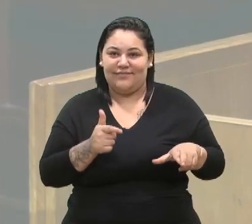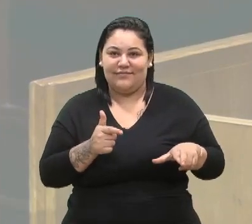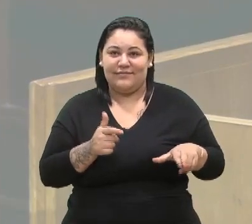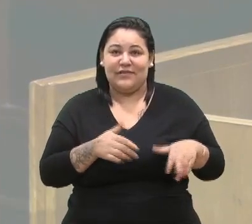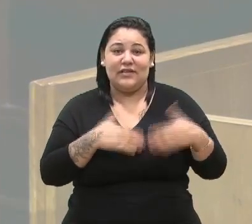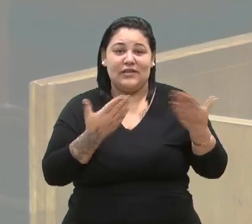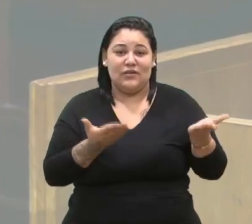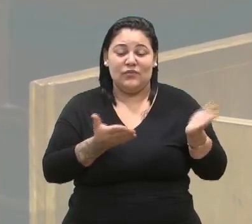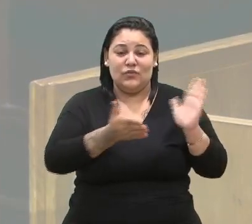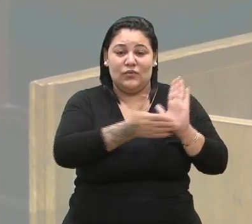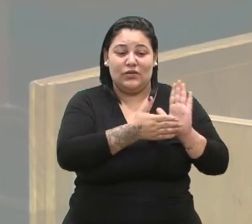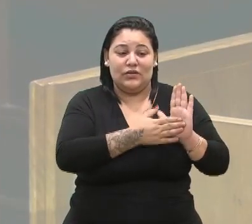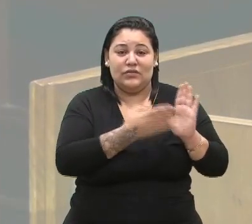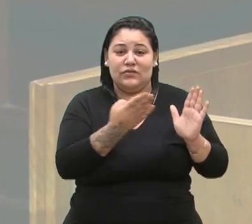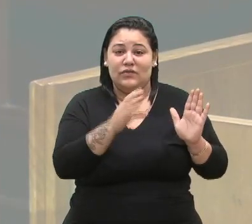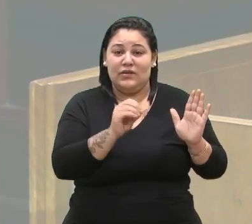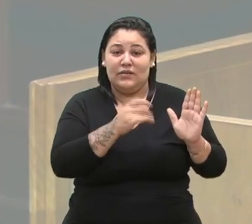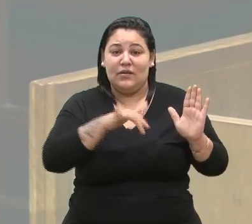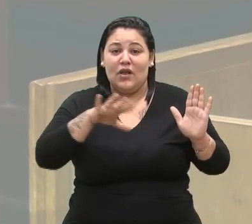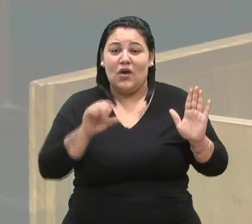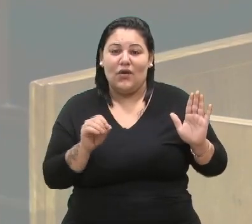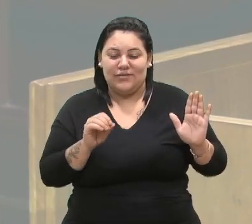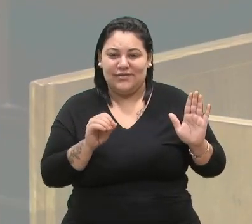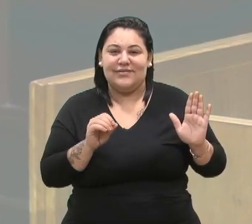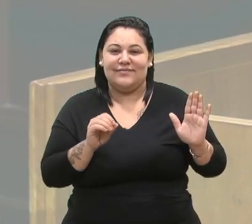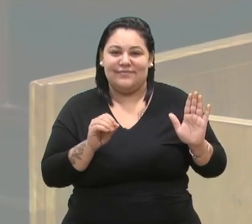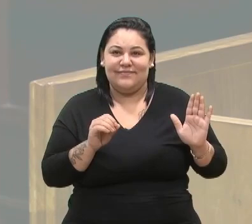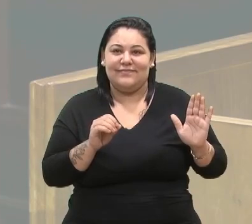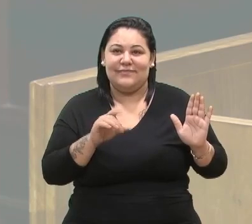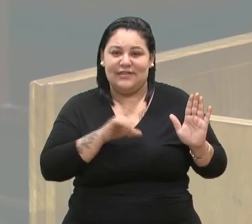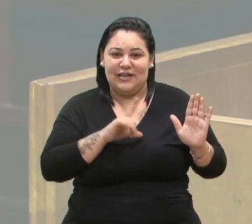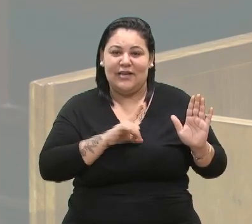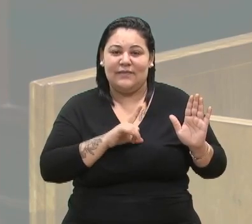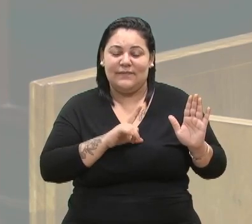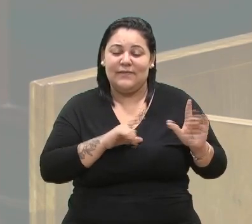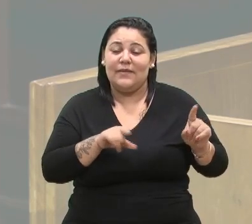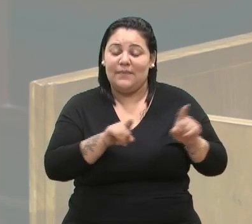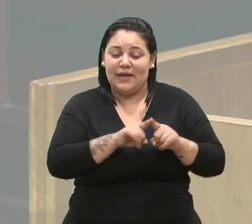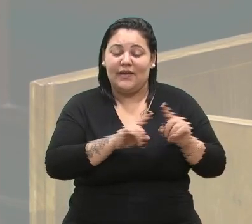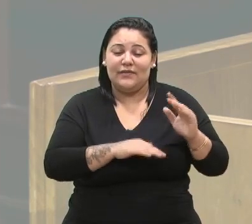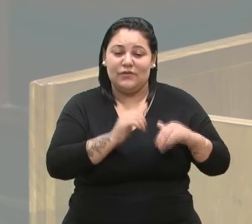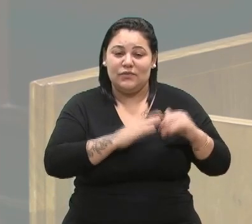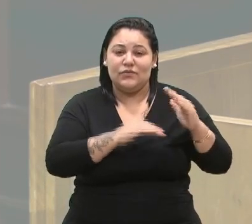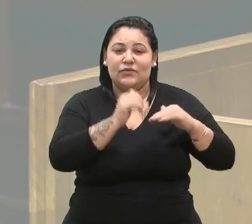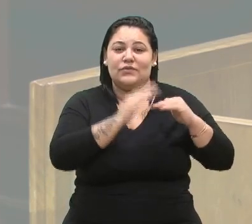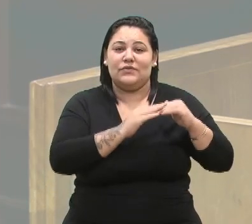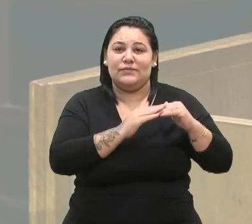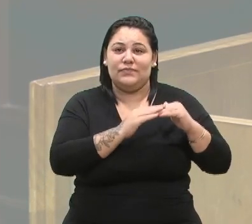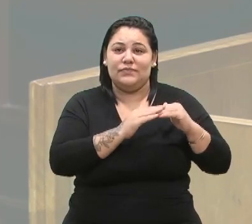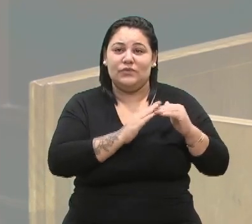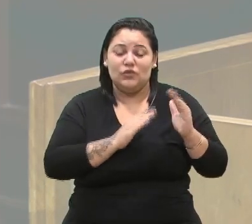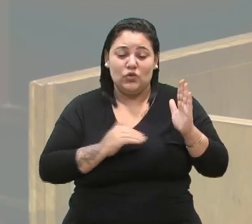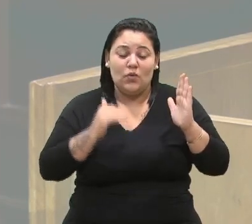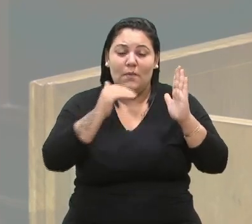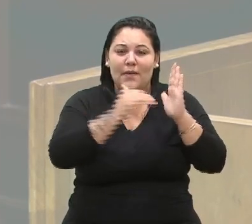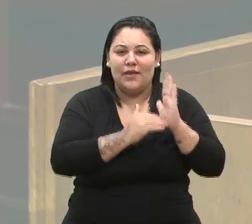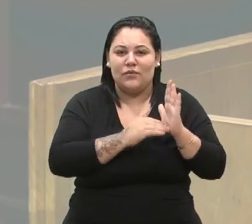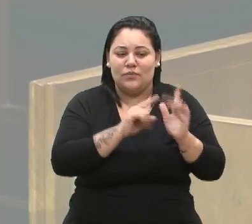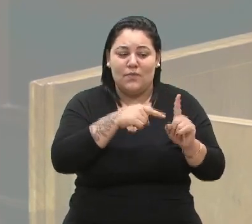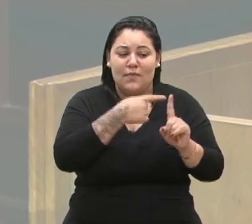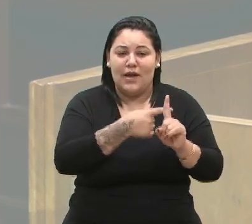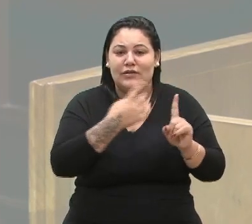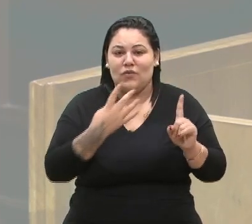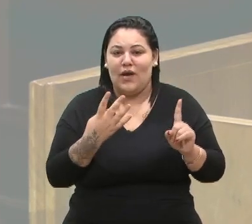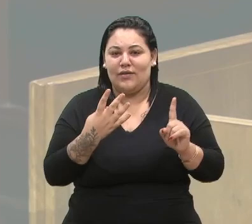das 40 melhores propostas, estamos também colocando a construção de no mínimo mais 4